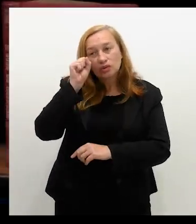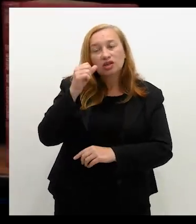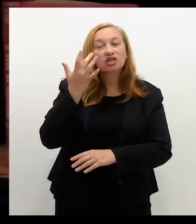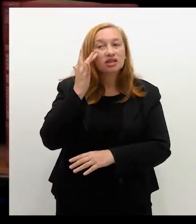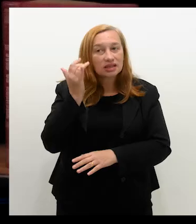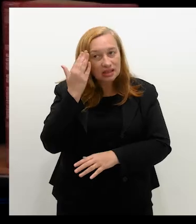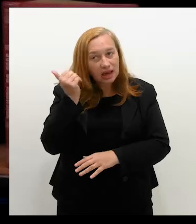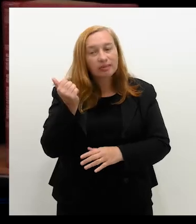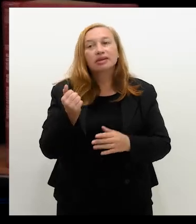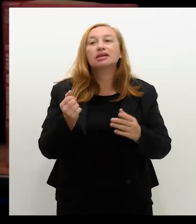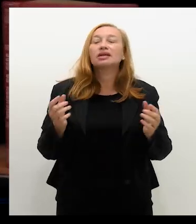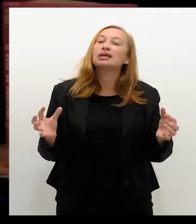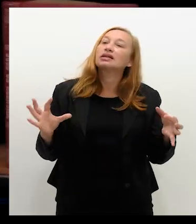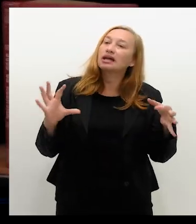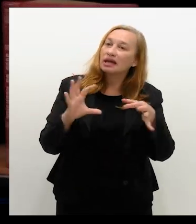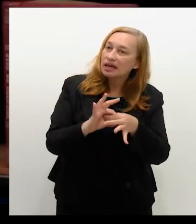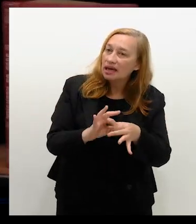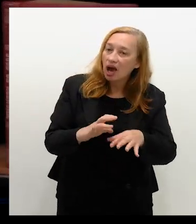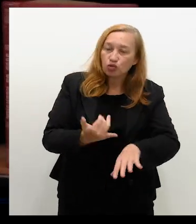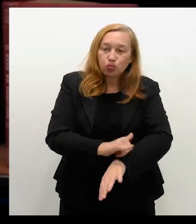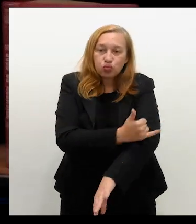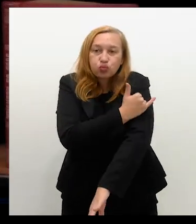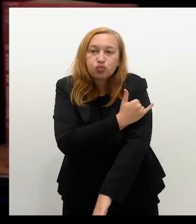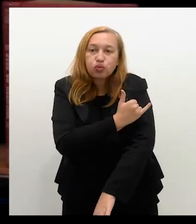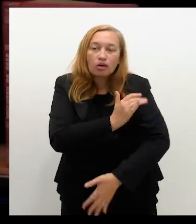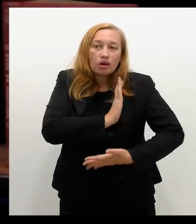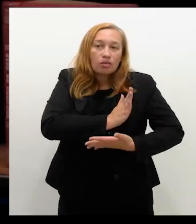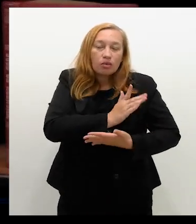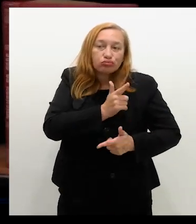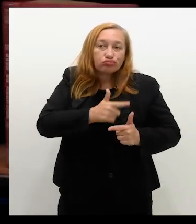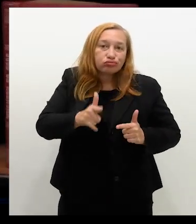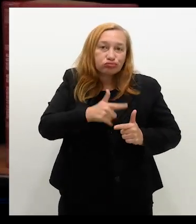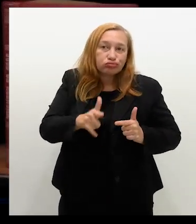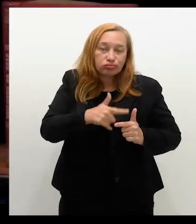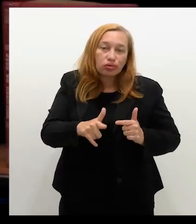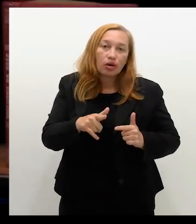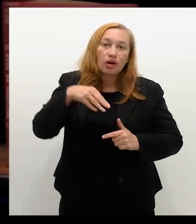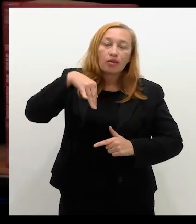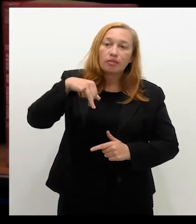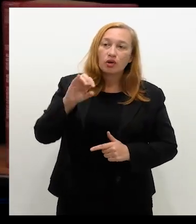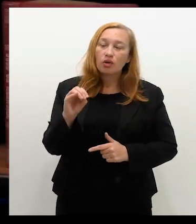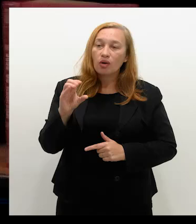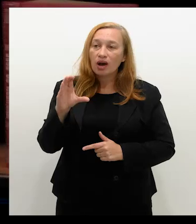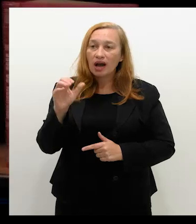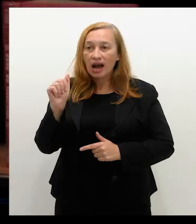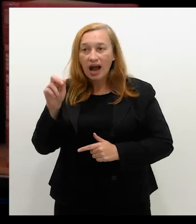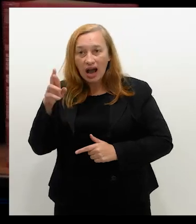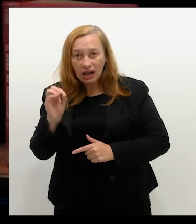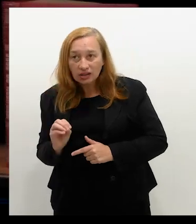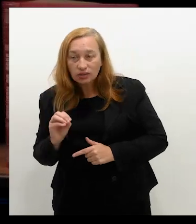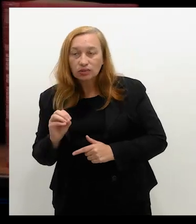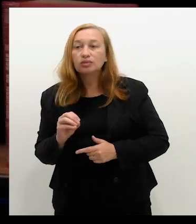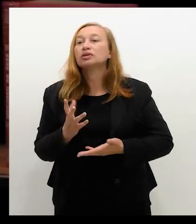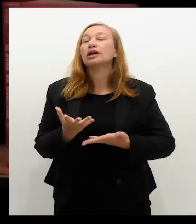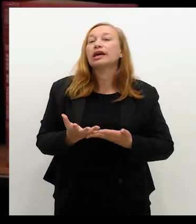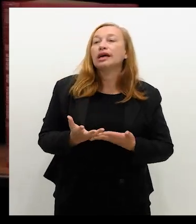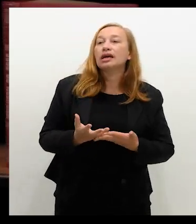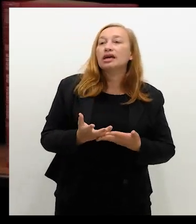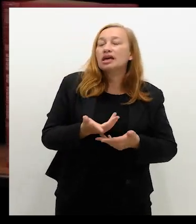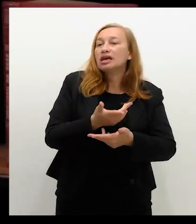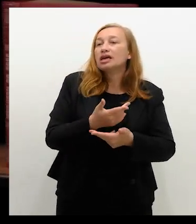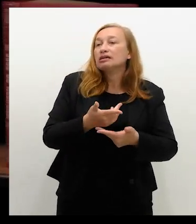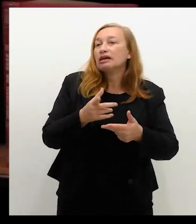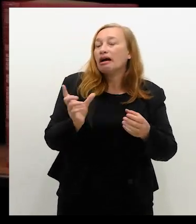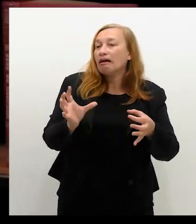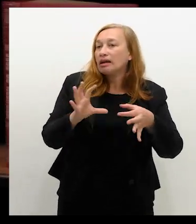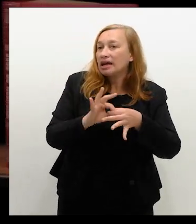gente sabe que está ligada à obesidade, aumento de risco cardiovascular, aumento de infarto agudo do miocárdio, de acidente vascular encefálico.